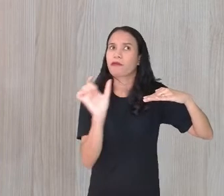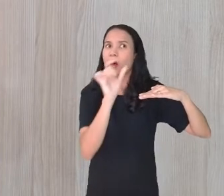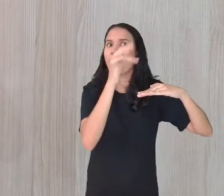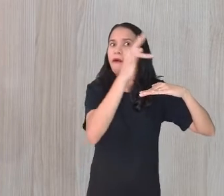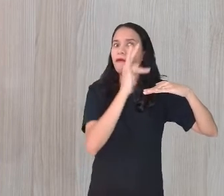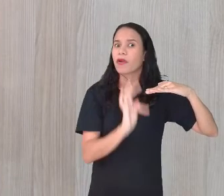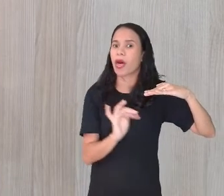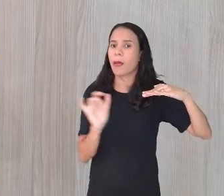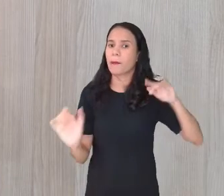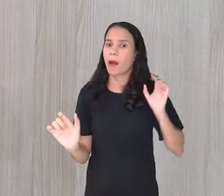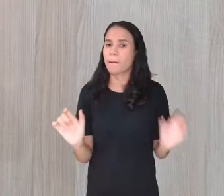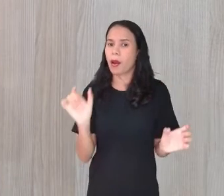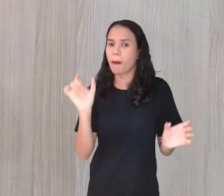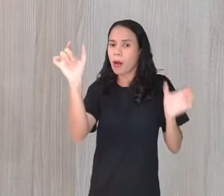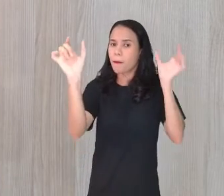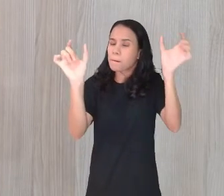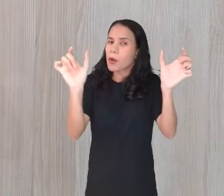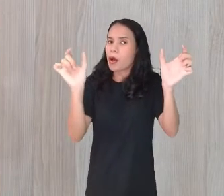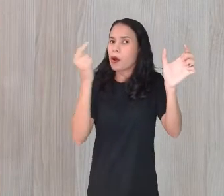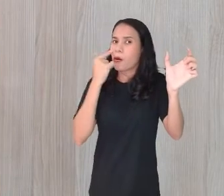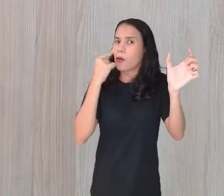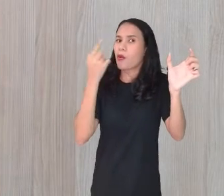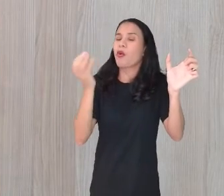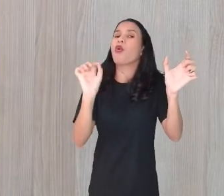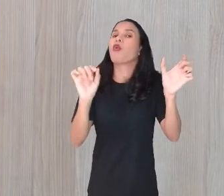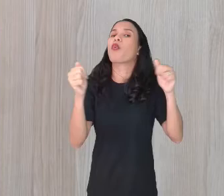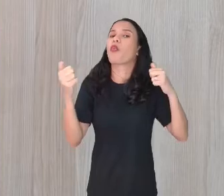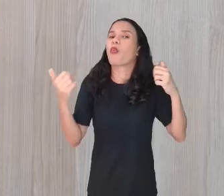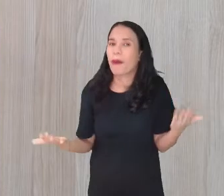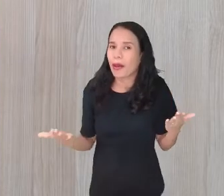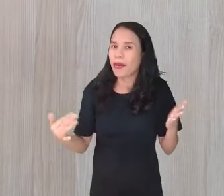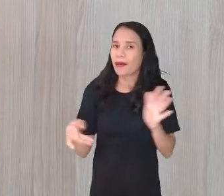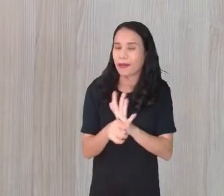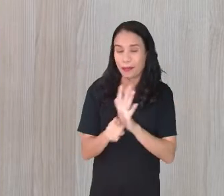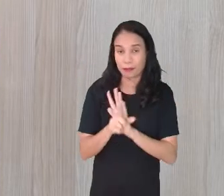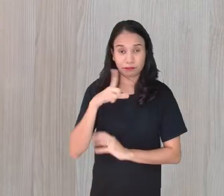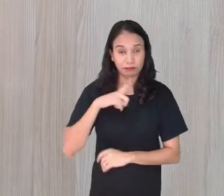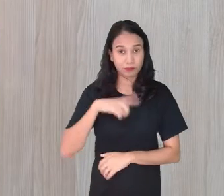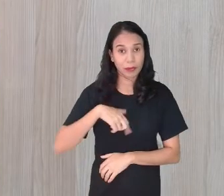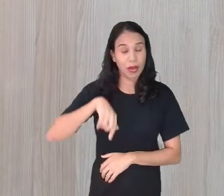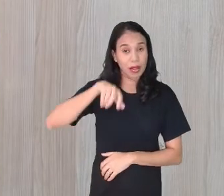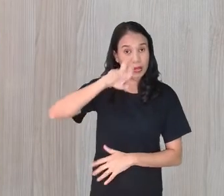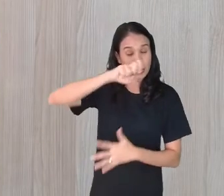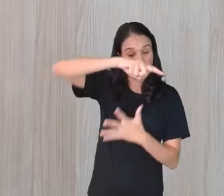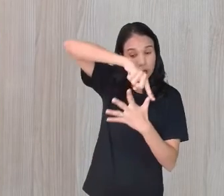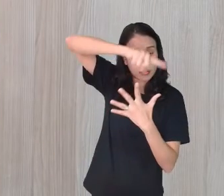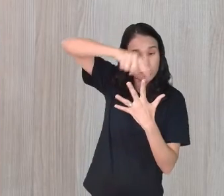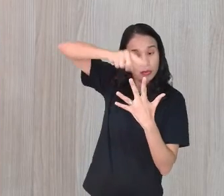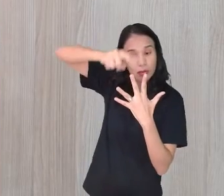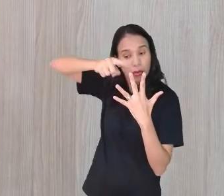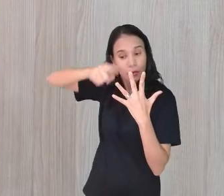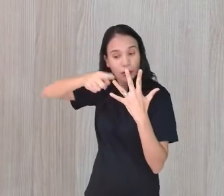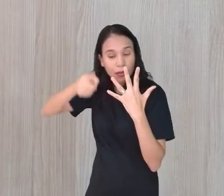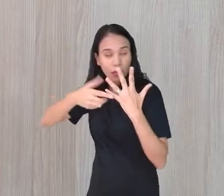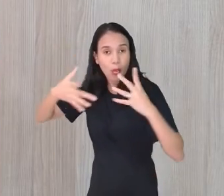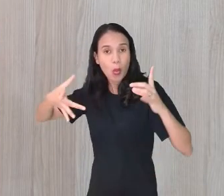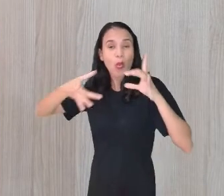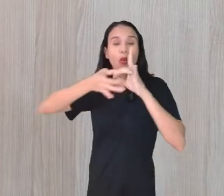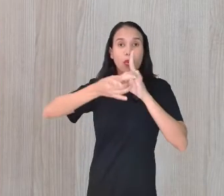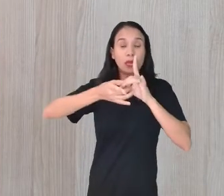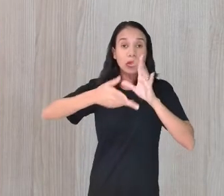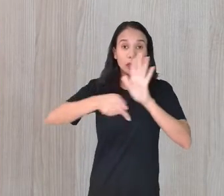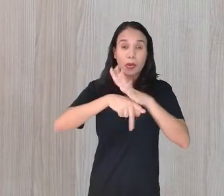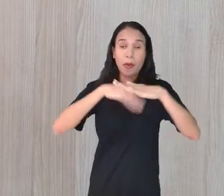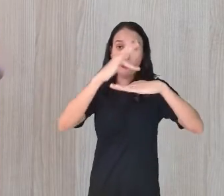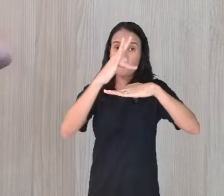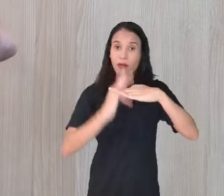fração ordinária, fração decimal e fração equivalente. Então, 5 coisas relacionadas à fração. O desafio